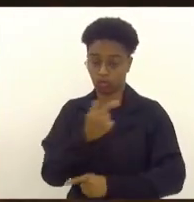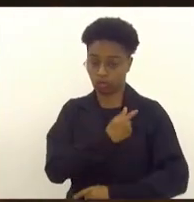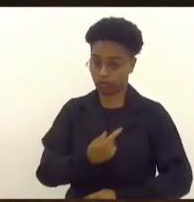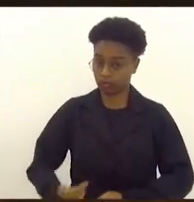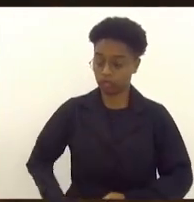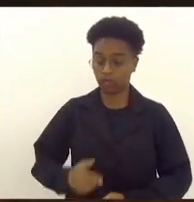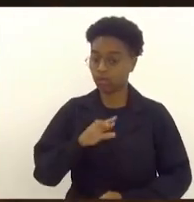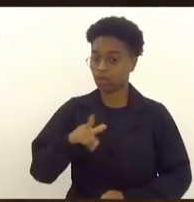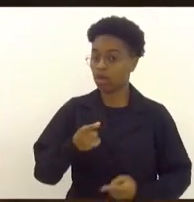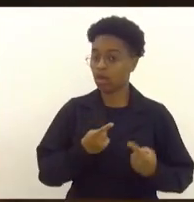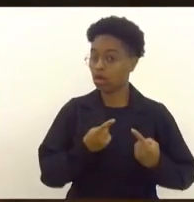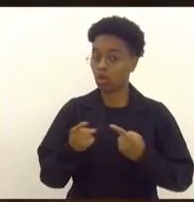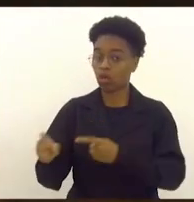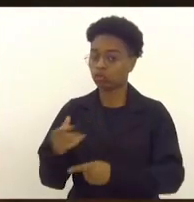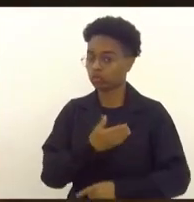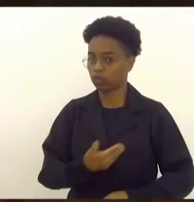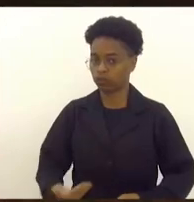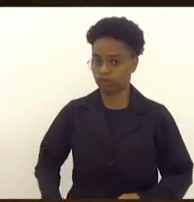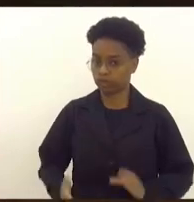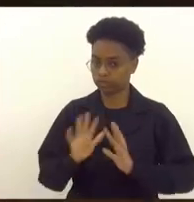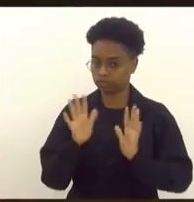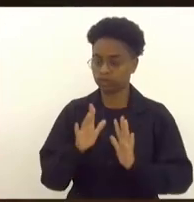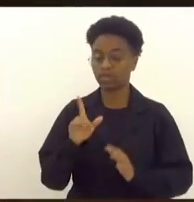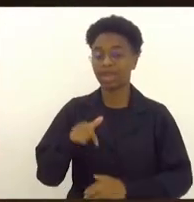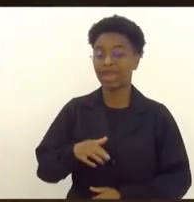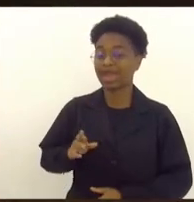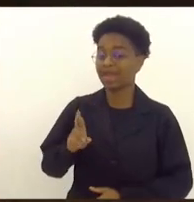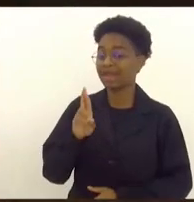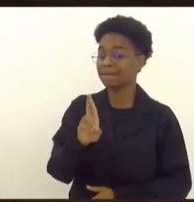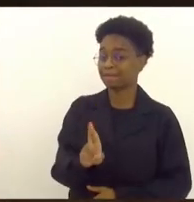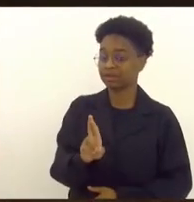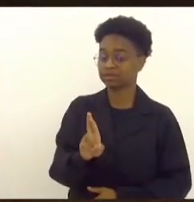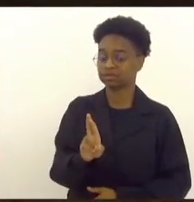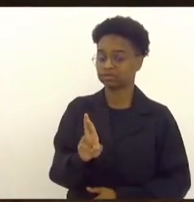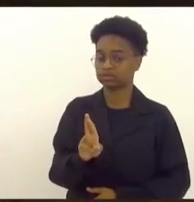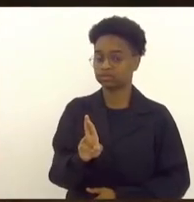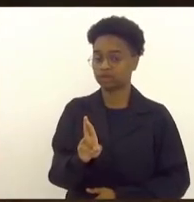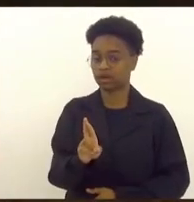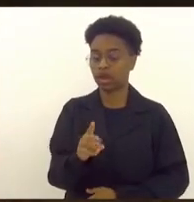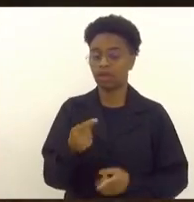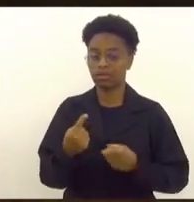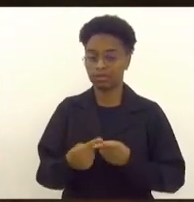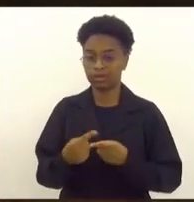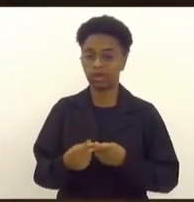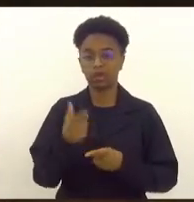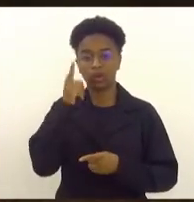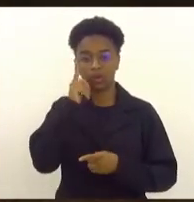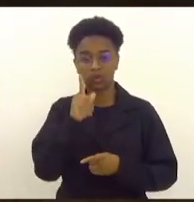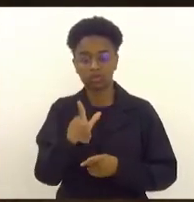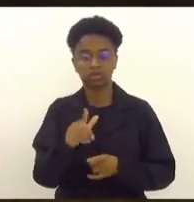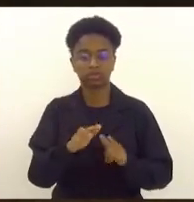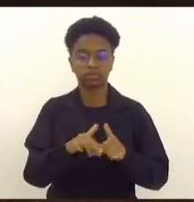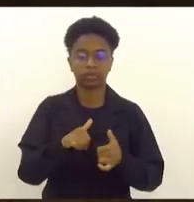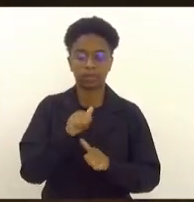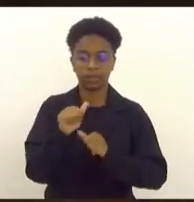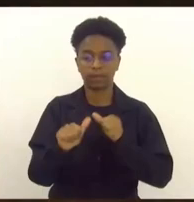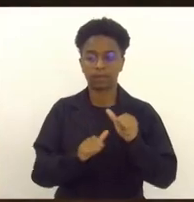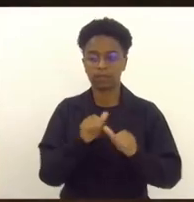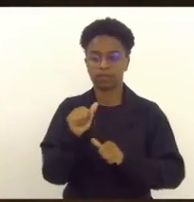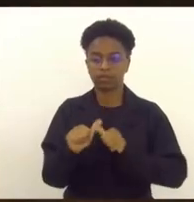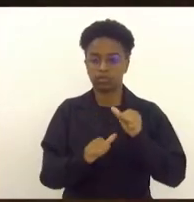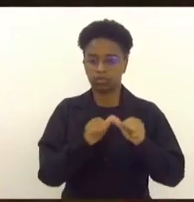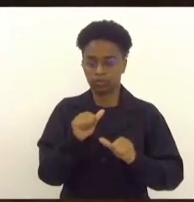contra o Governo do Estado ao contrário é uma representação que vai dar condição através de modificação